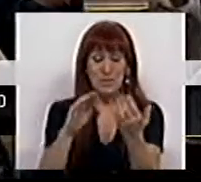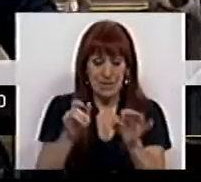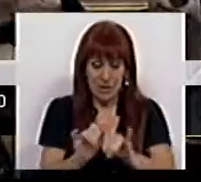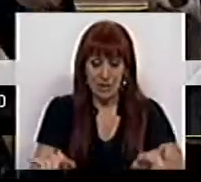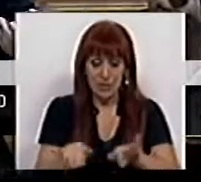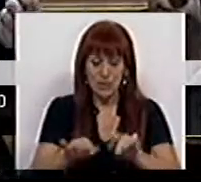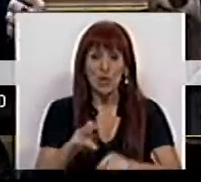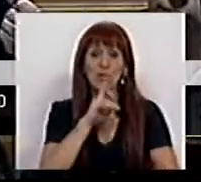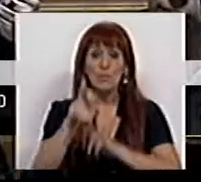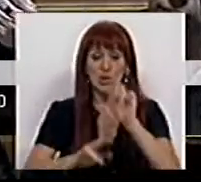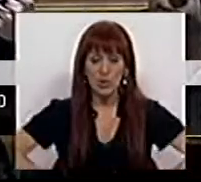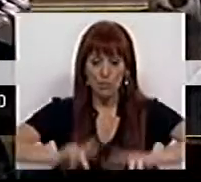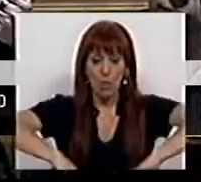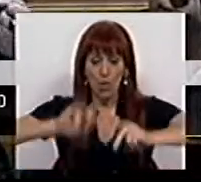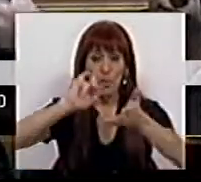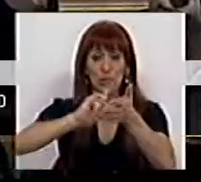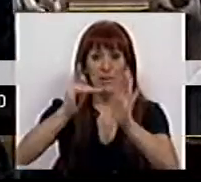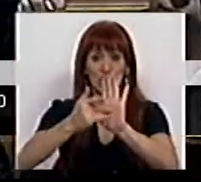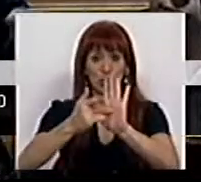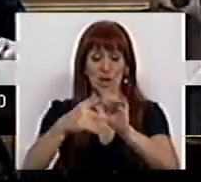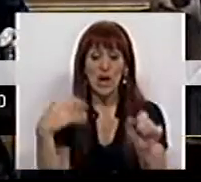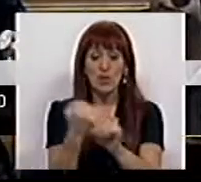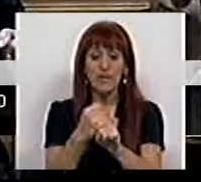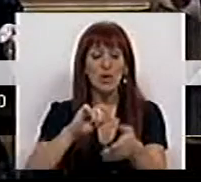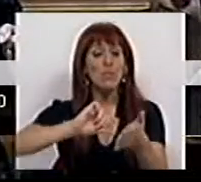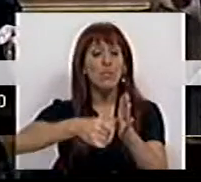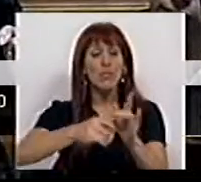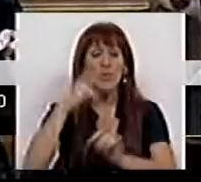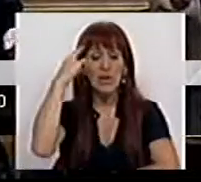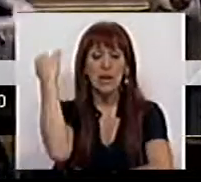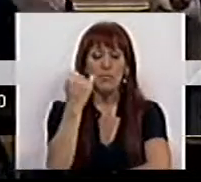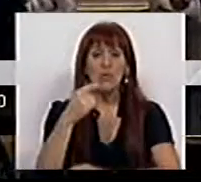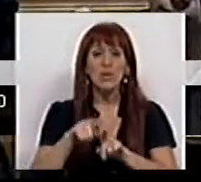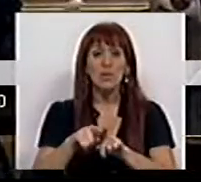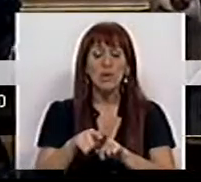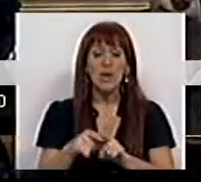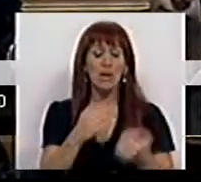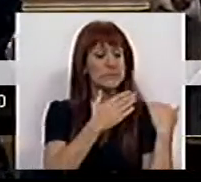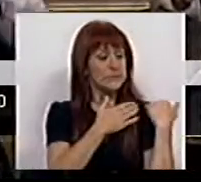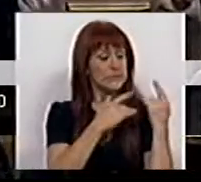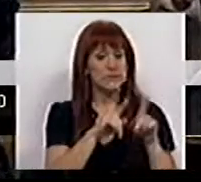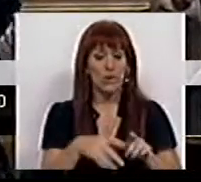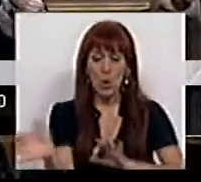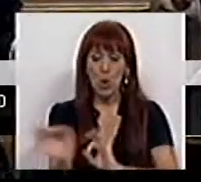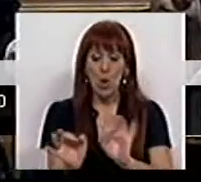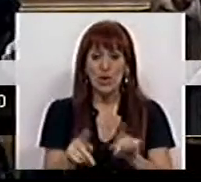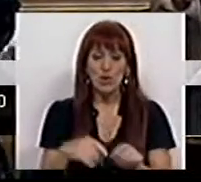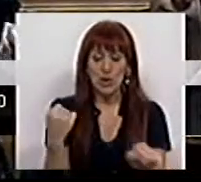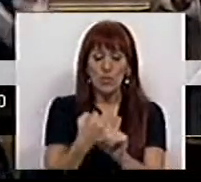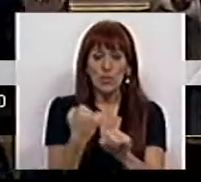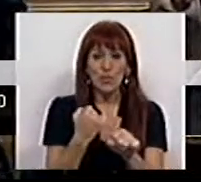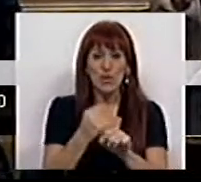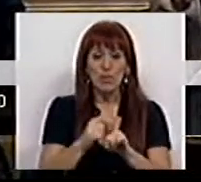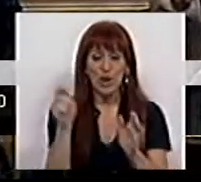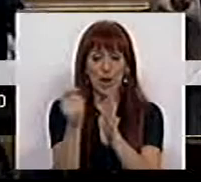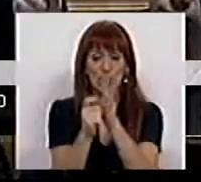informatizado, respondendo aos avanços tecnológicos, e os serviços de identificação criminal terão a competência da organização e